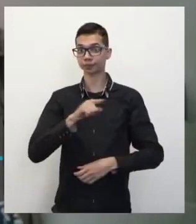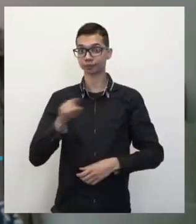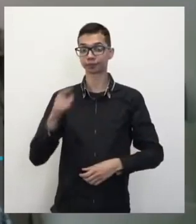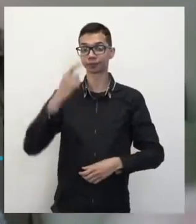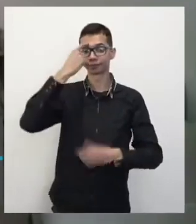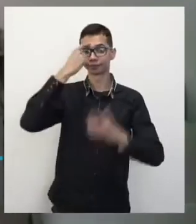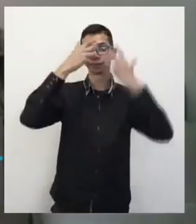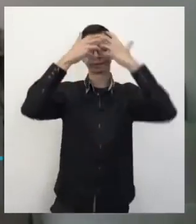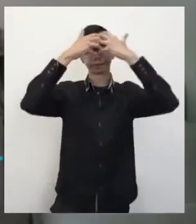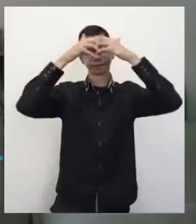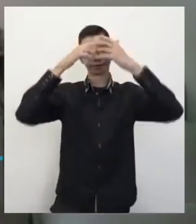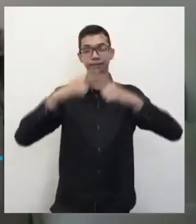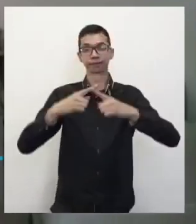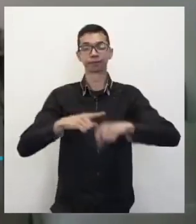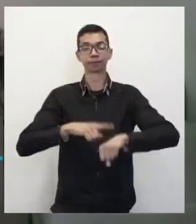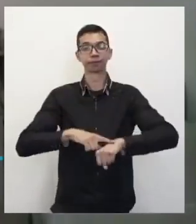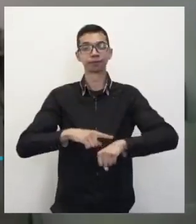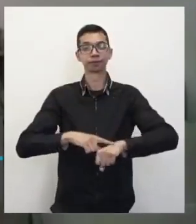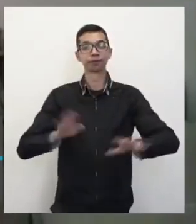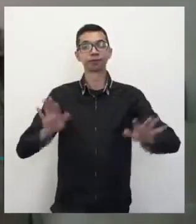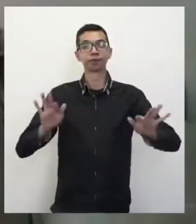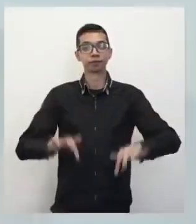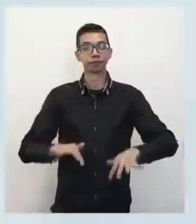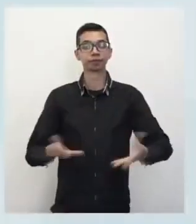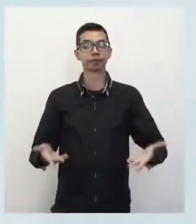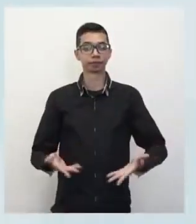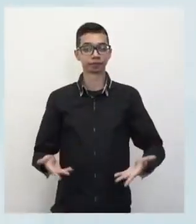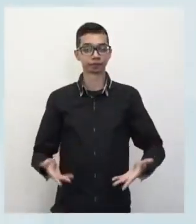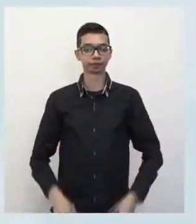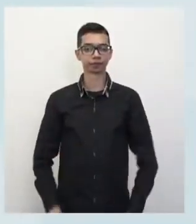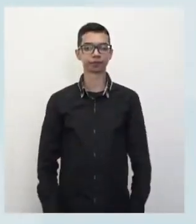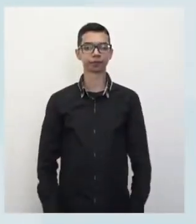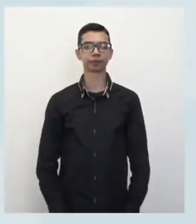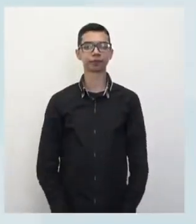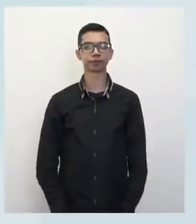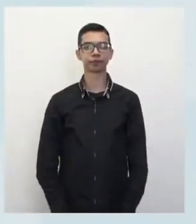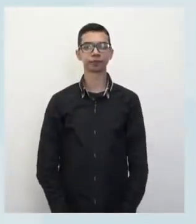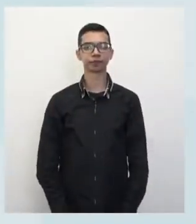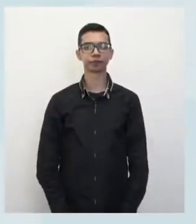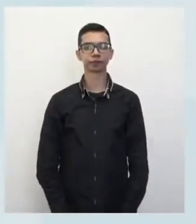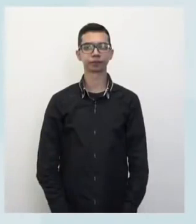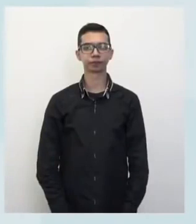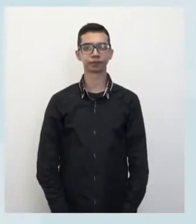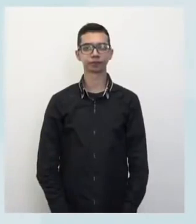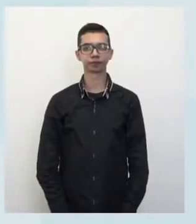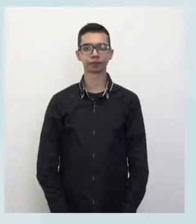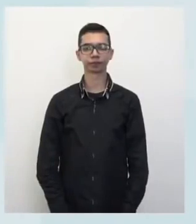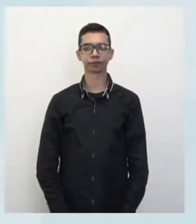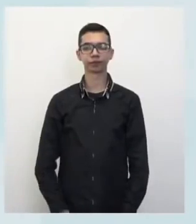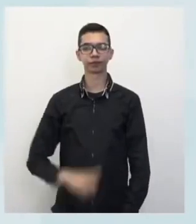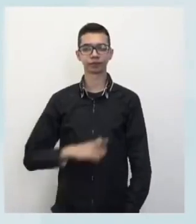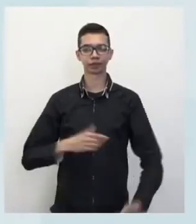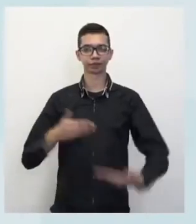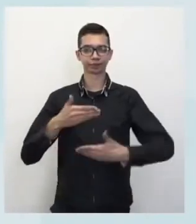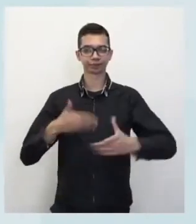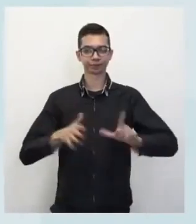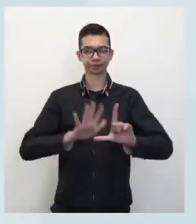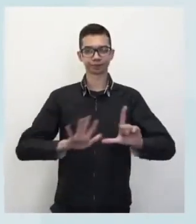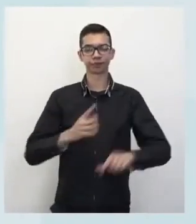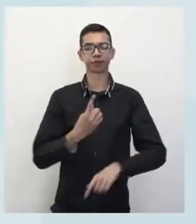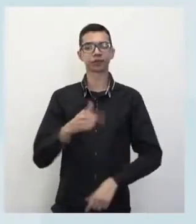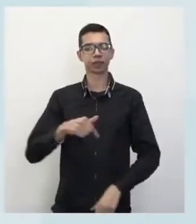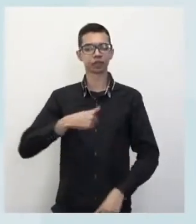pensando, porque o nosso tempo está acabando. Coloquem o próximo slide para mim, o depois da reflexão, que acho que é o 17. Olha